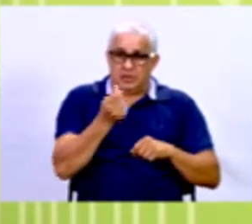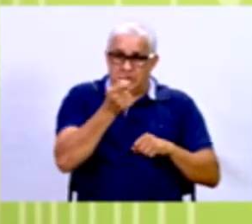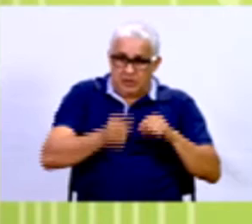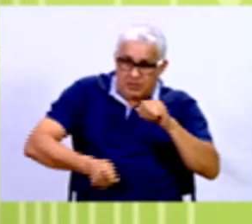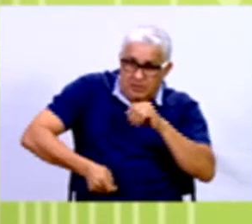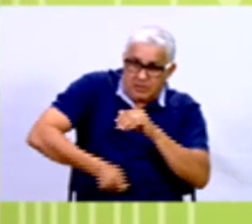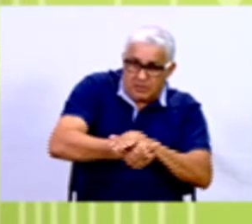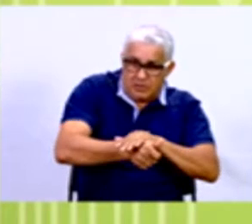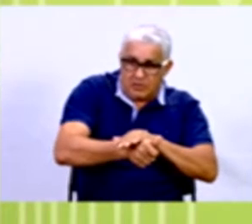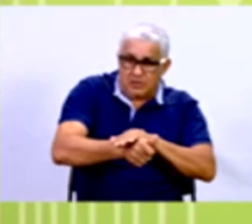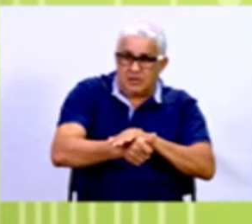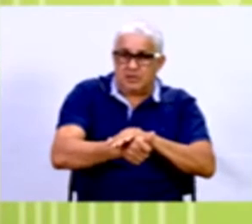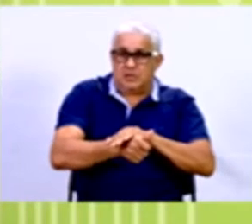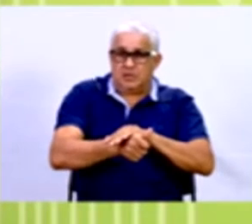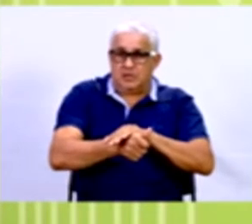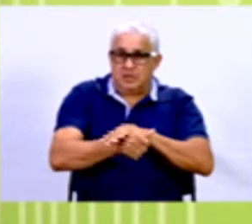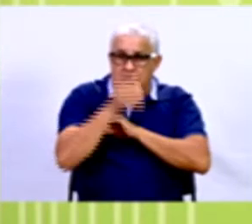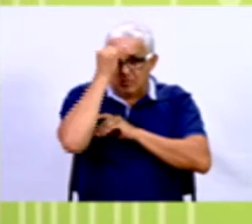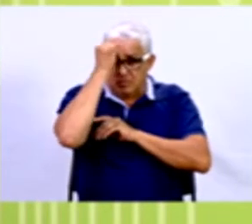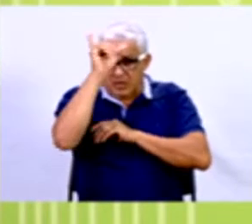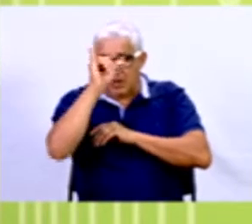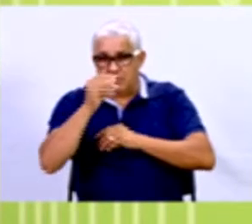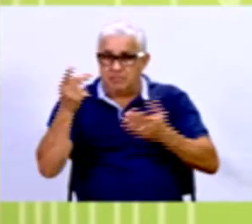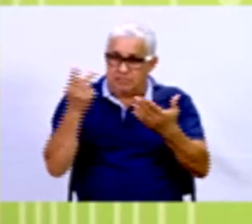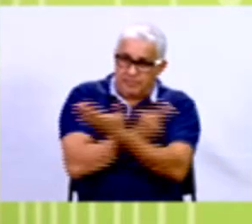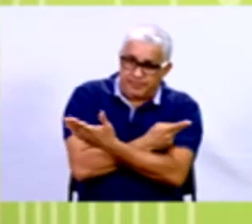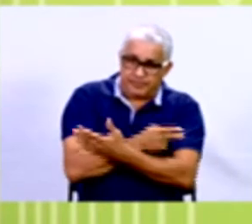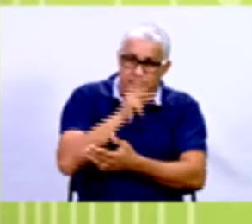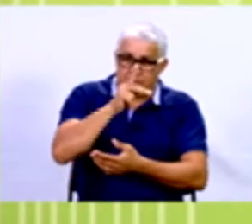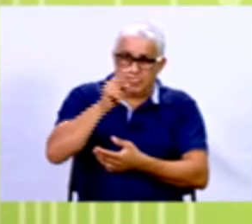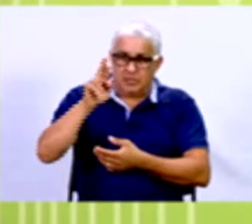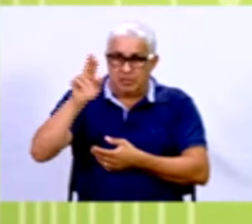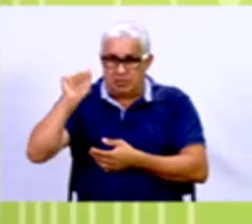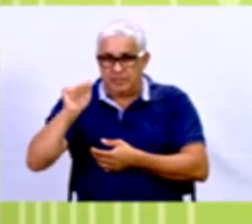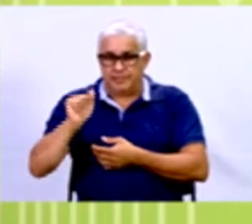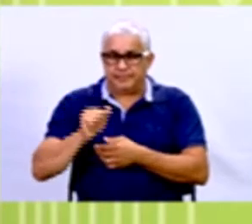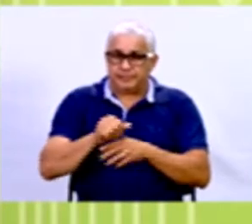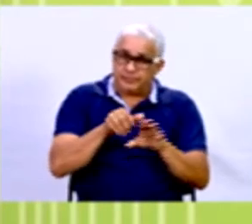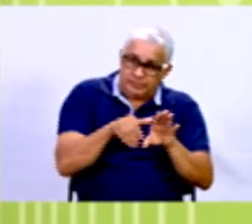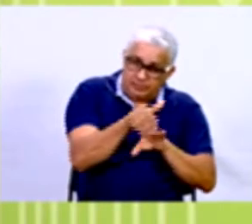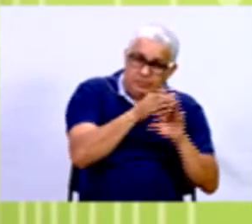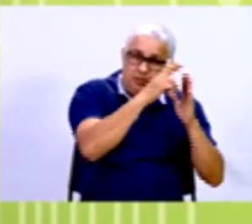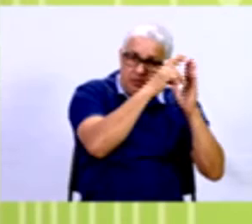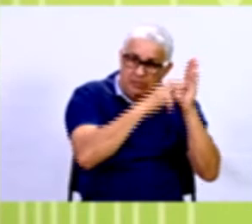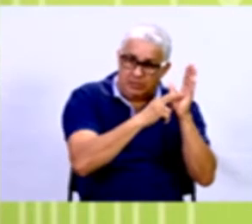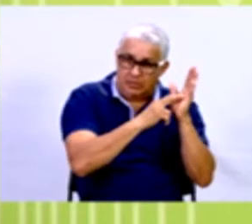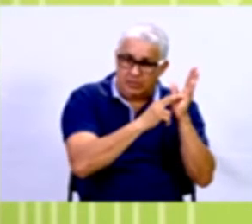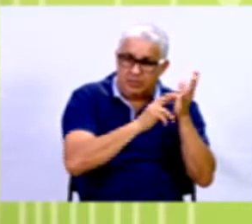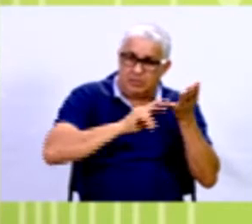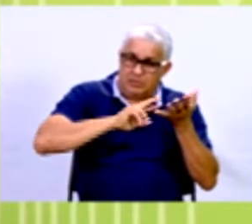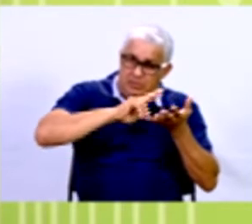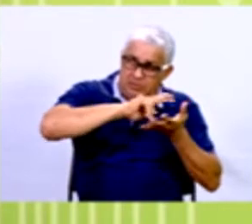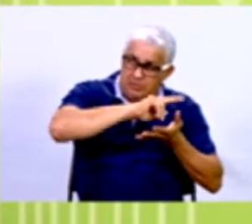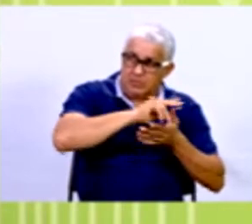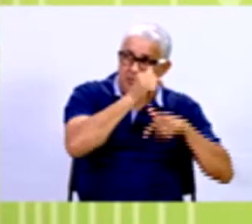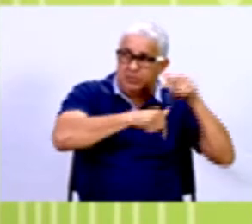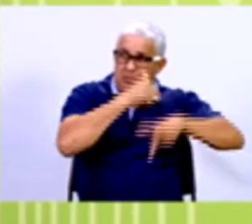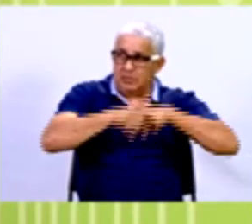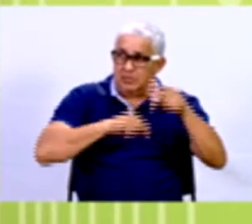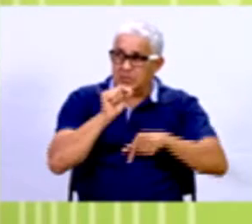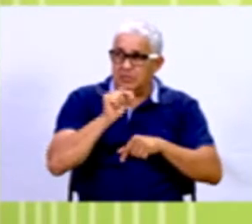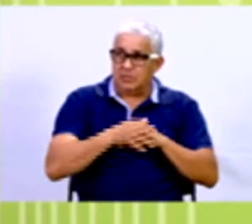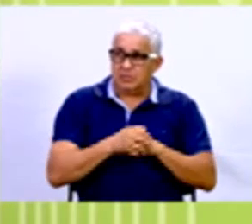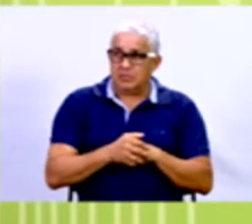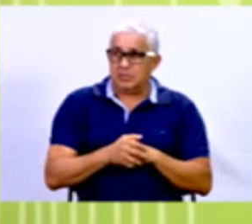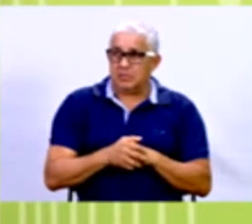em prevenção. E o PPRA, ele procura, através de alguns pilares, trabalhar